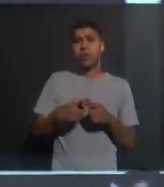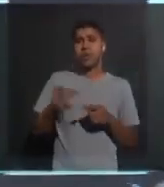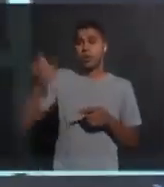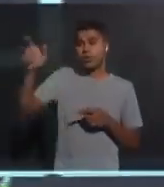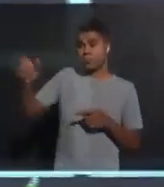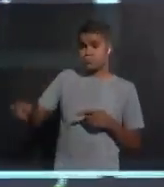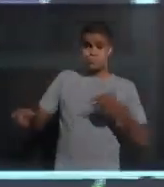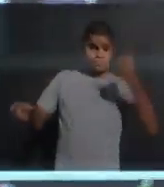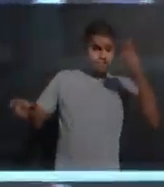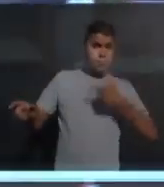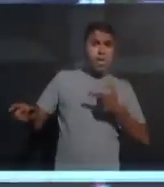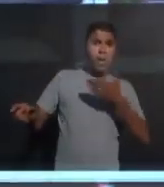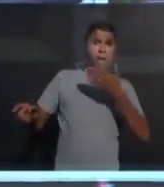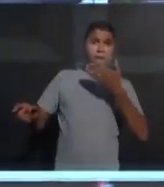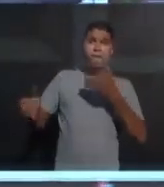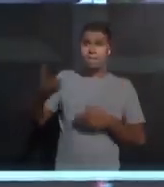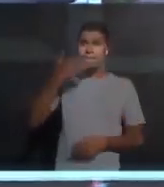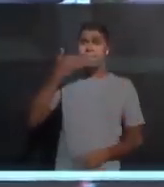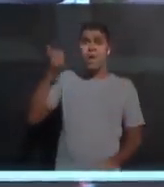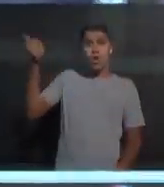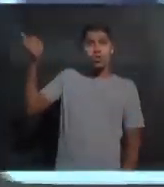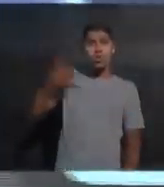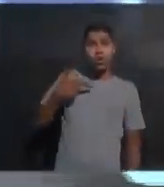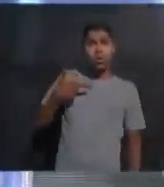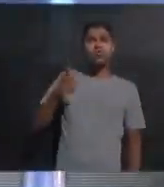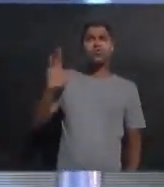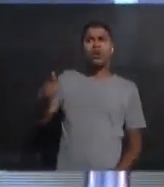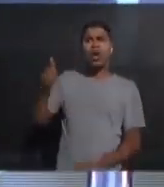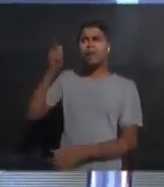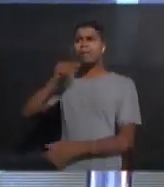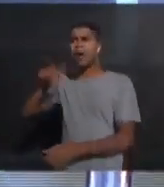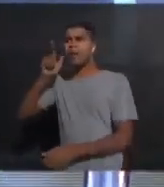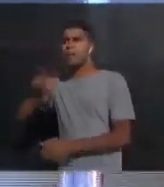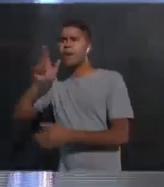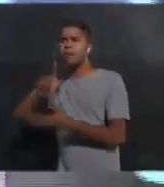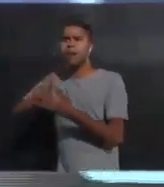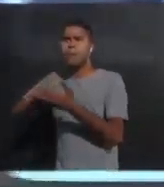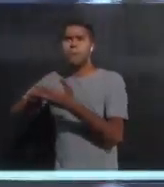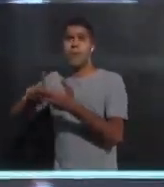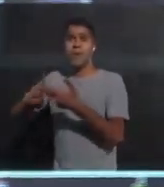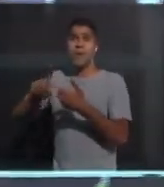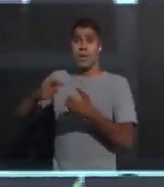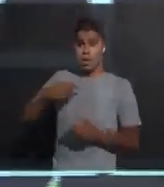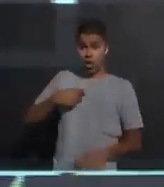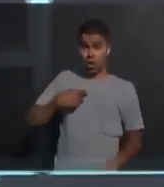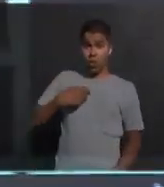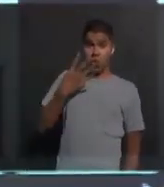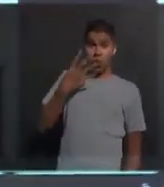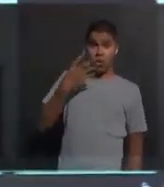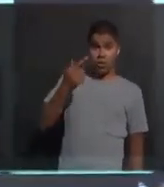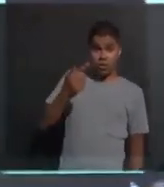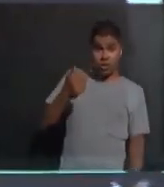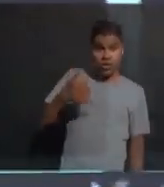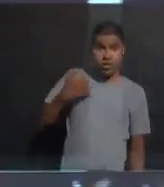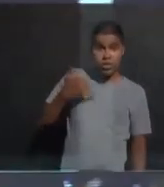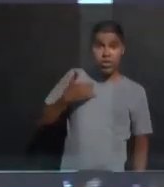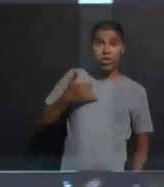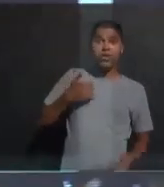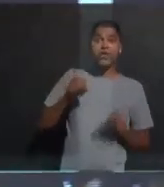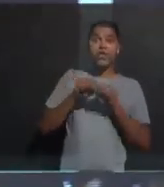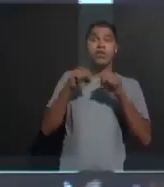pessoas muito melhores do que eu que já conquistaram muitas coisas eu com 47 anos de idade que estou fazendo